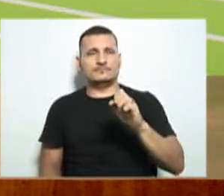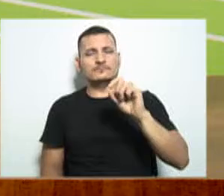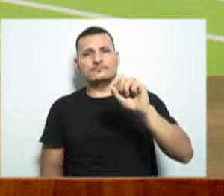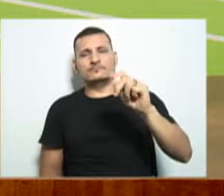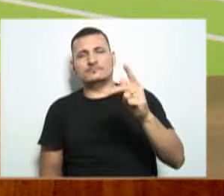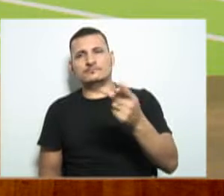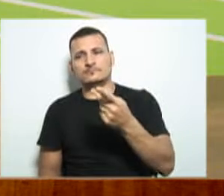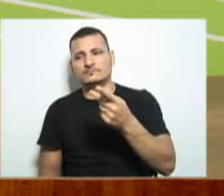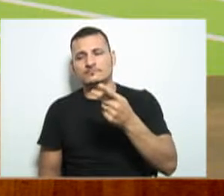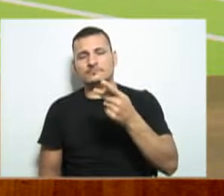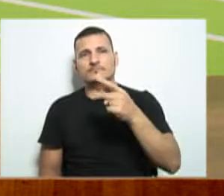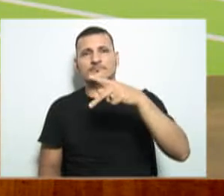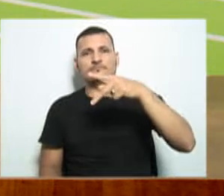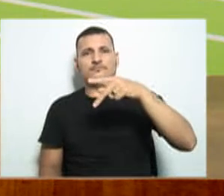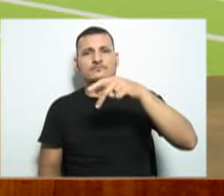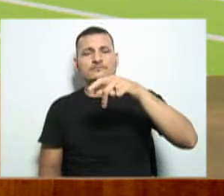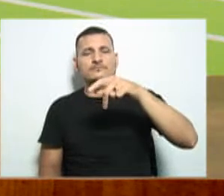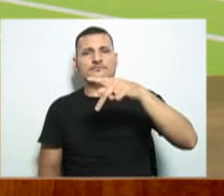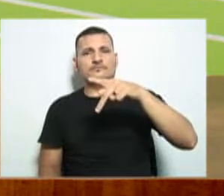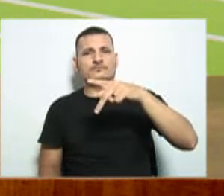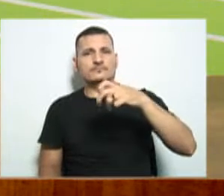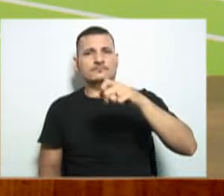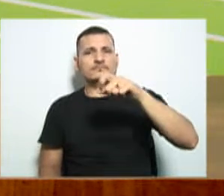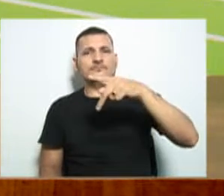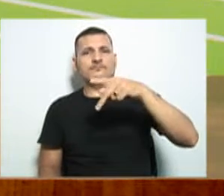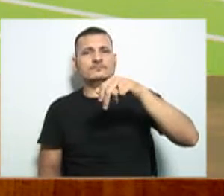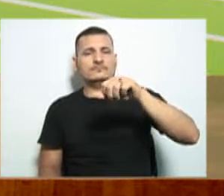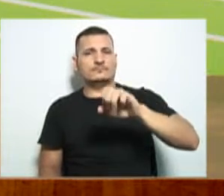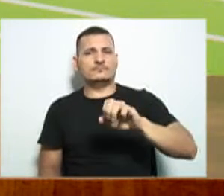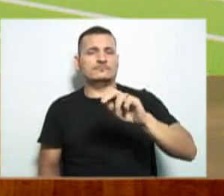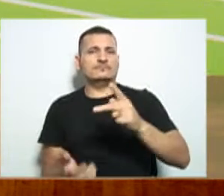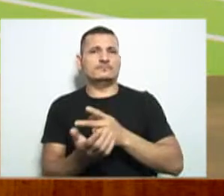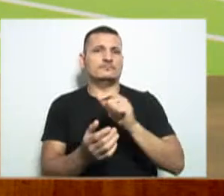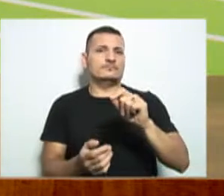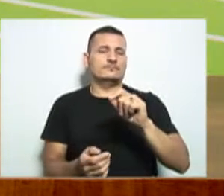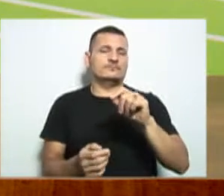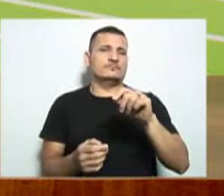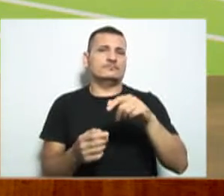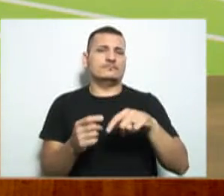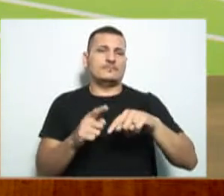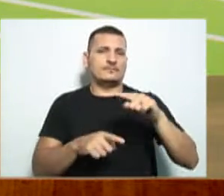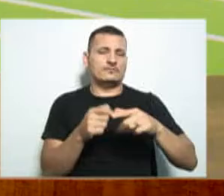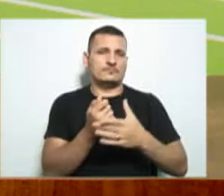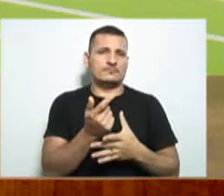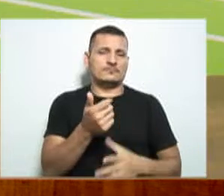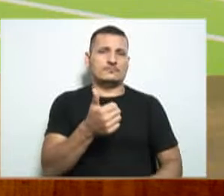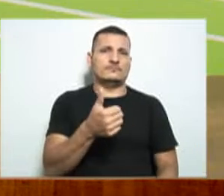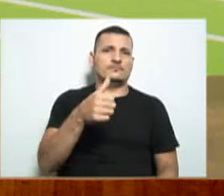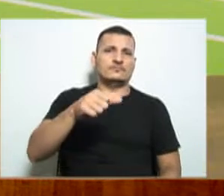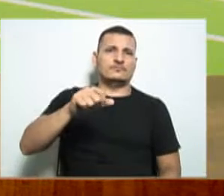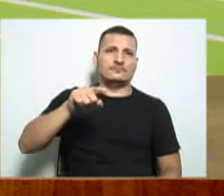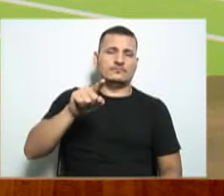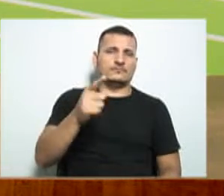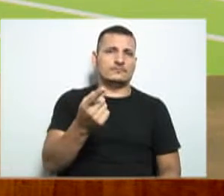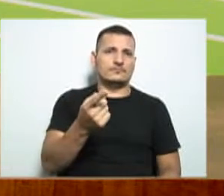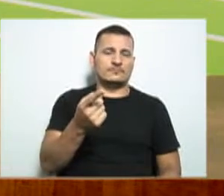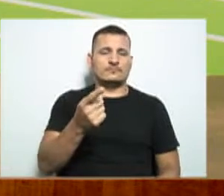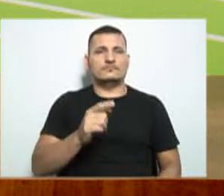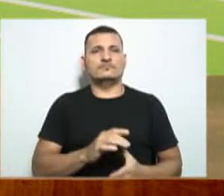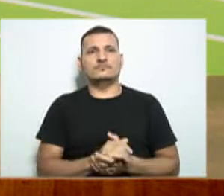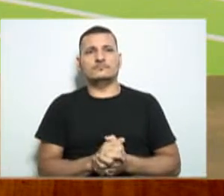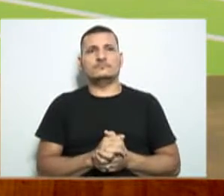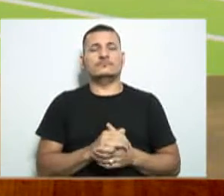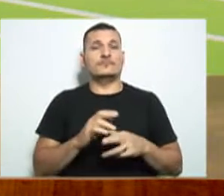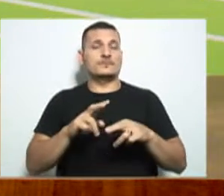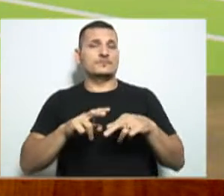aconteceu? No PEPS, o custo da mercadoria foi o quê? 19 mil. Então, o custo foi menor. certo? Então, por isso que